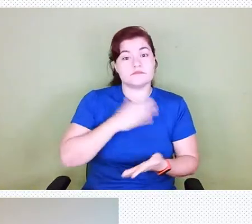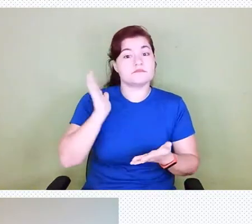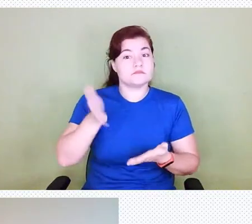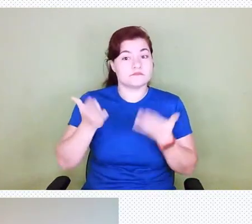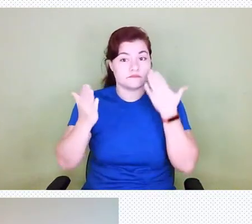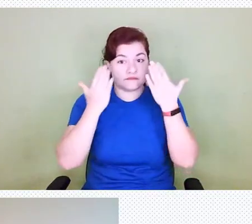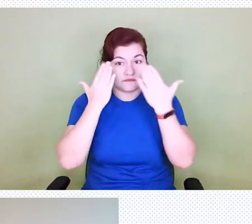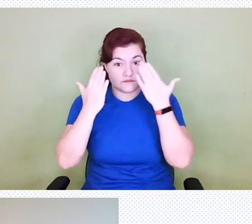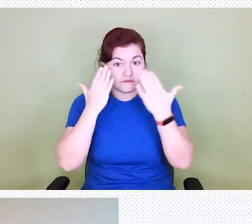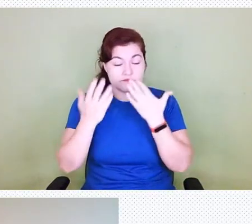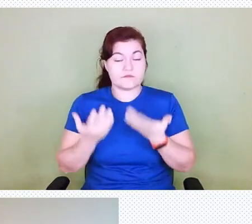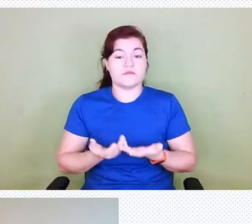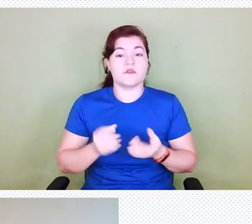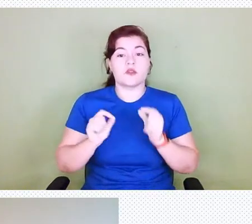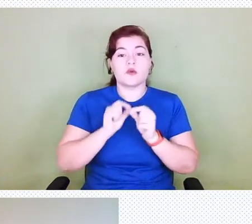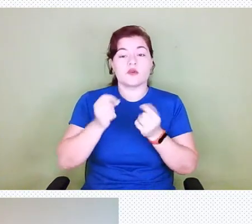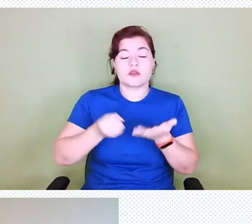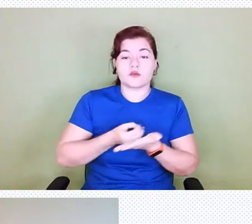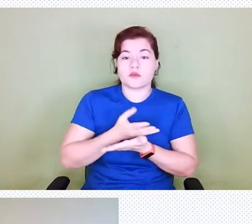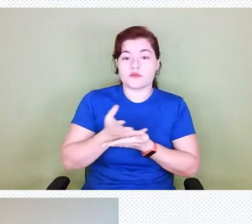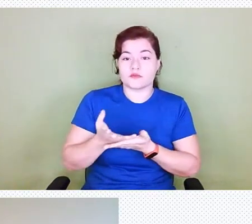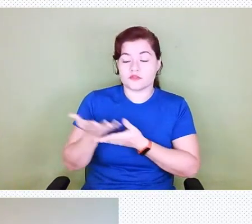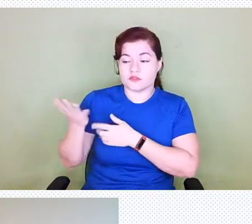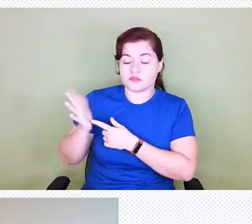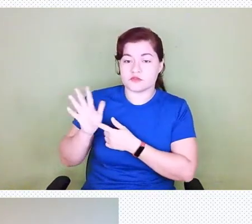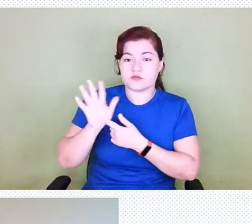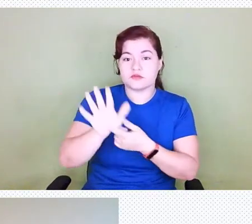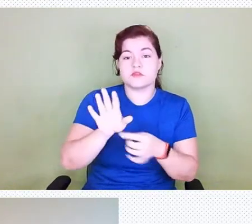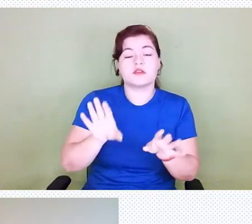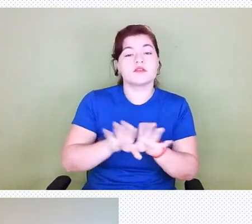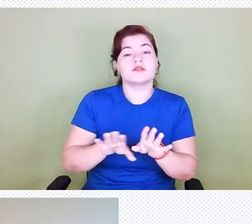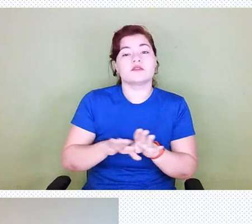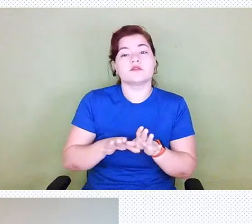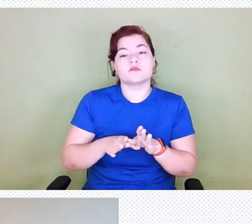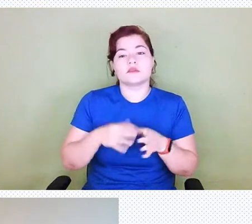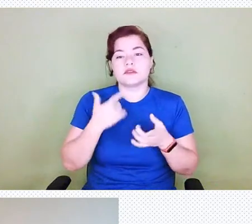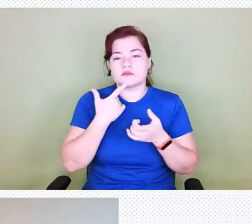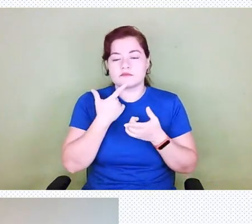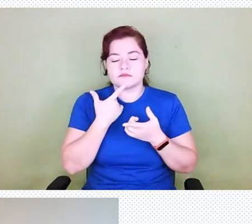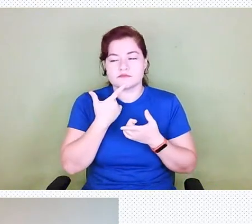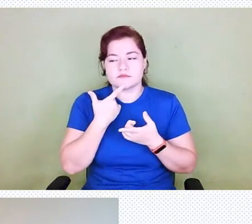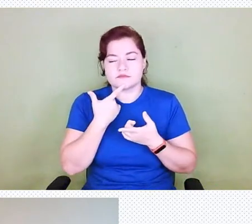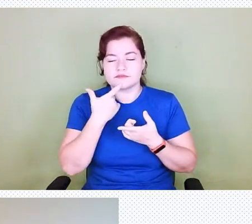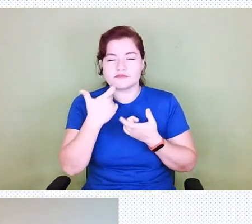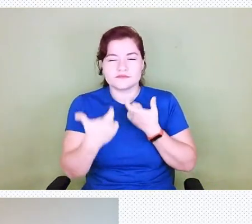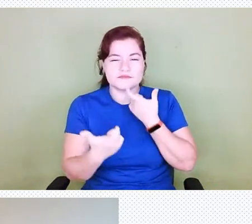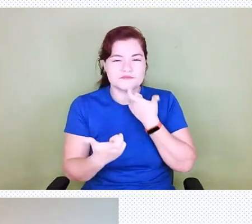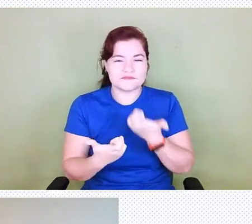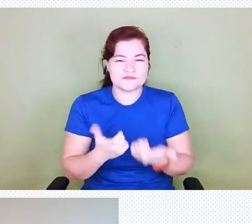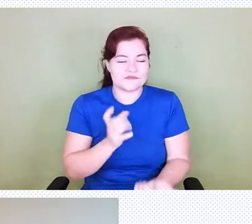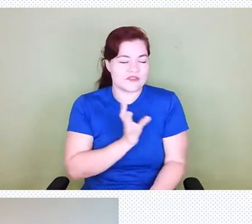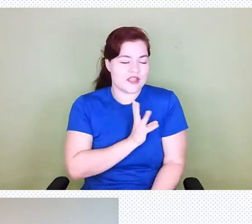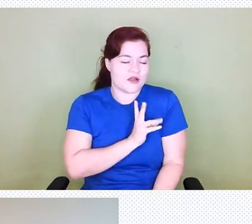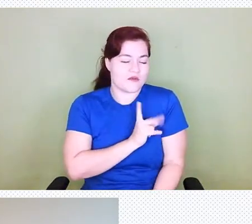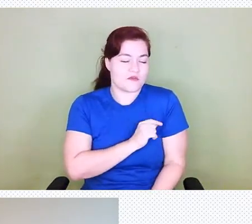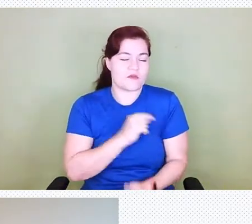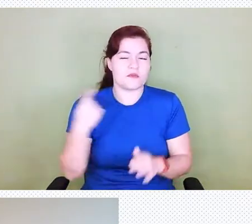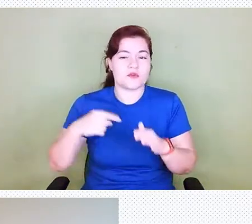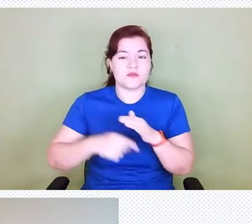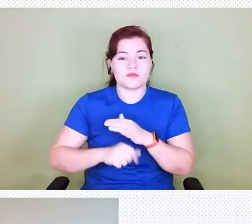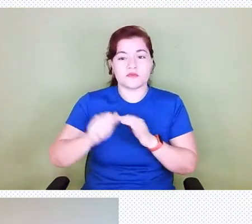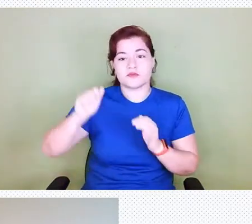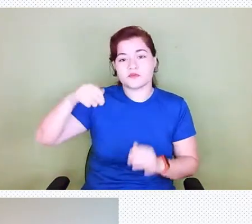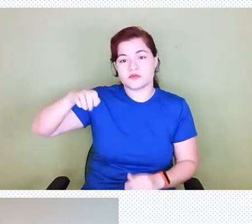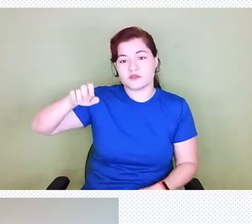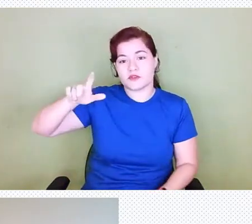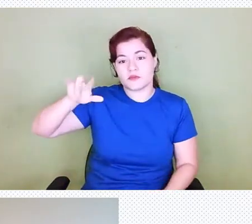reflexão pelo que traz o Evangelho, mas também pelas palavras de tanta amorosidade de Amélia Rodrigues, nós sabemos